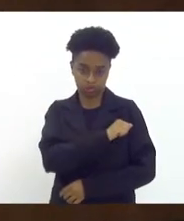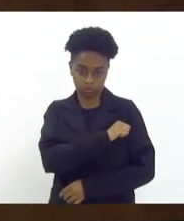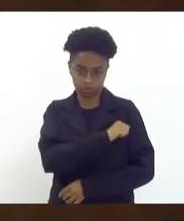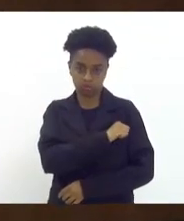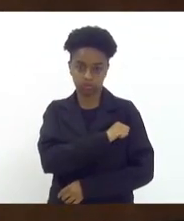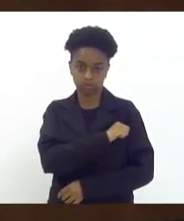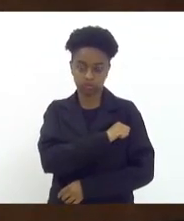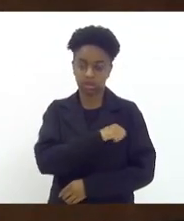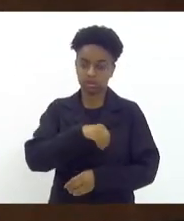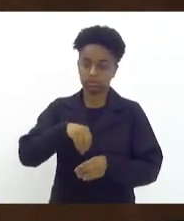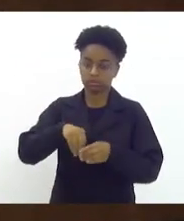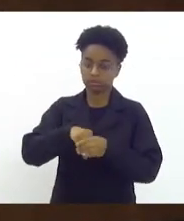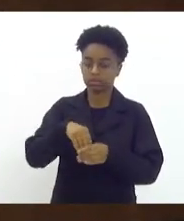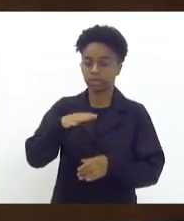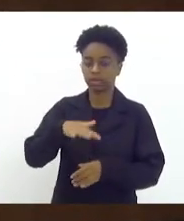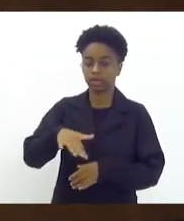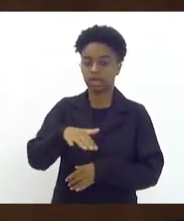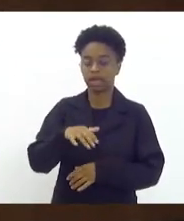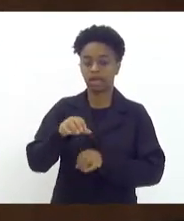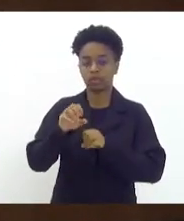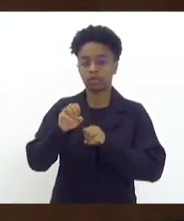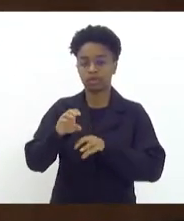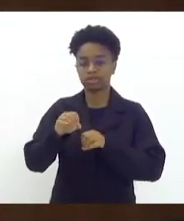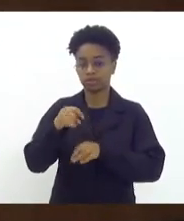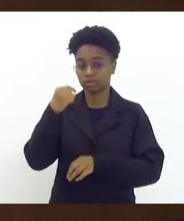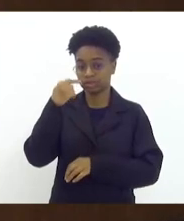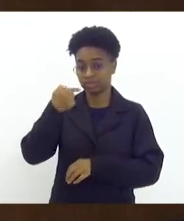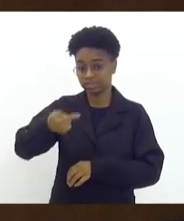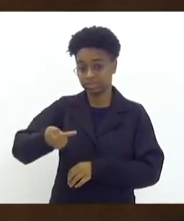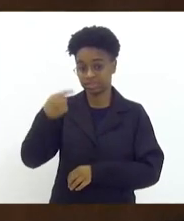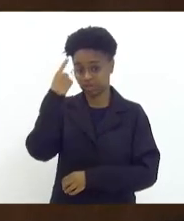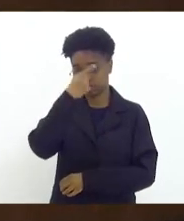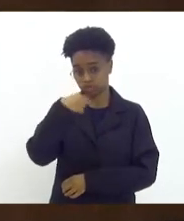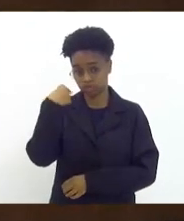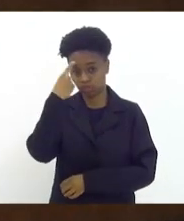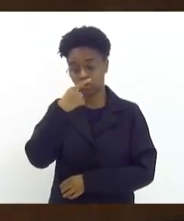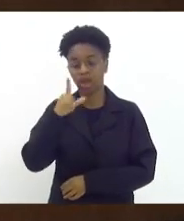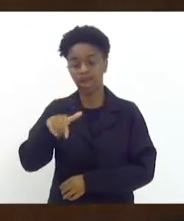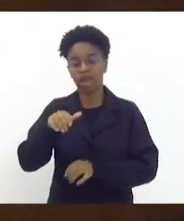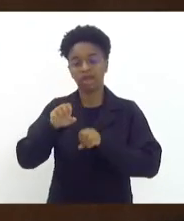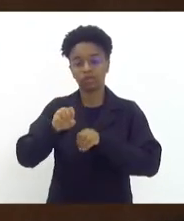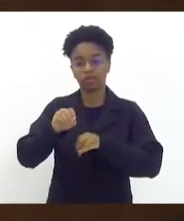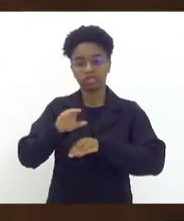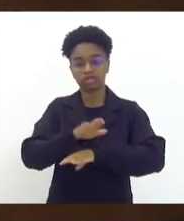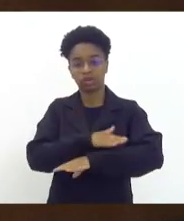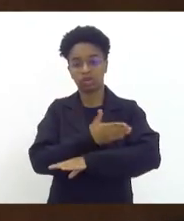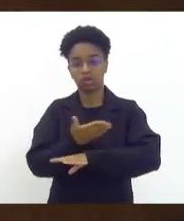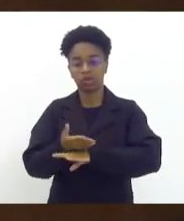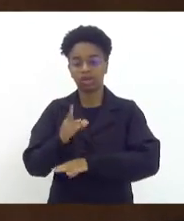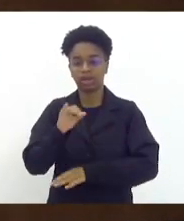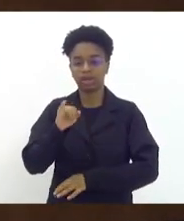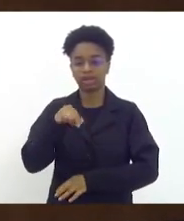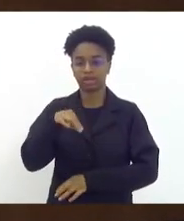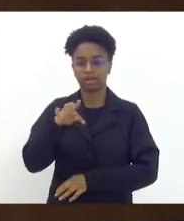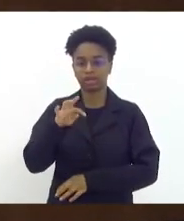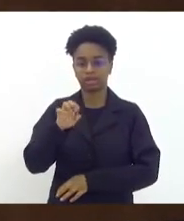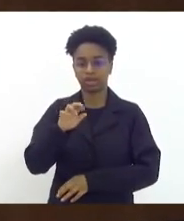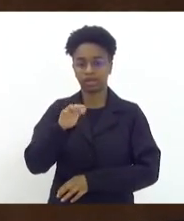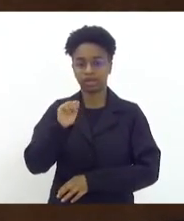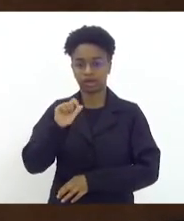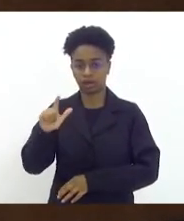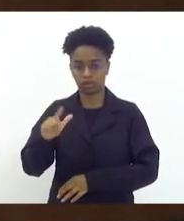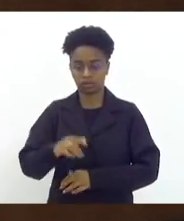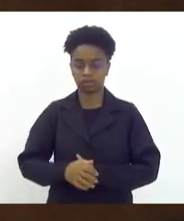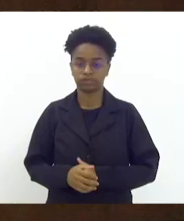numa Educação de sete horas ou mais que qualificado de educação integral inclusive retomando deputada